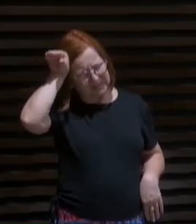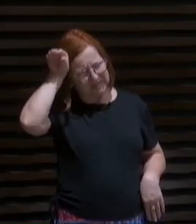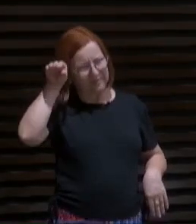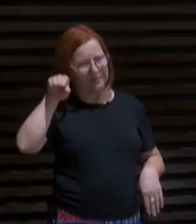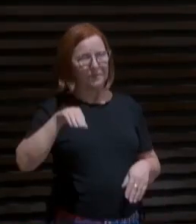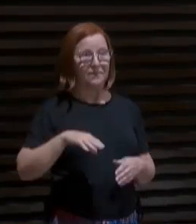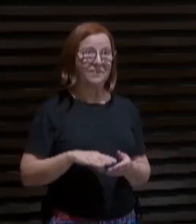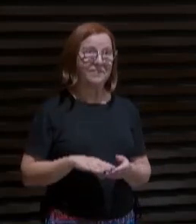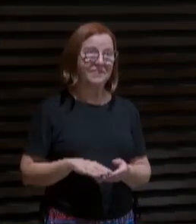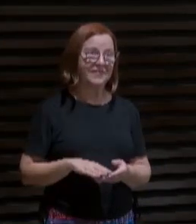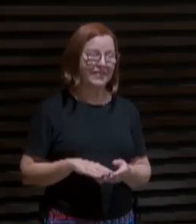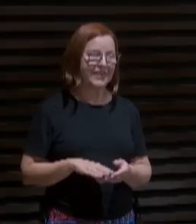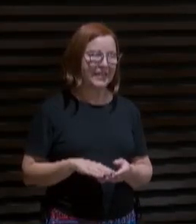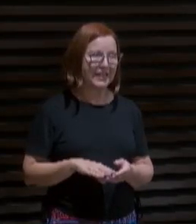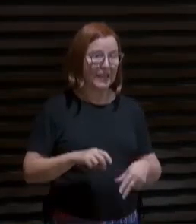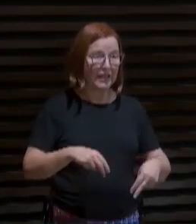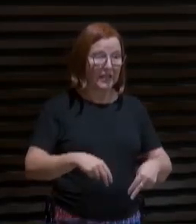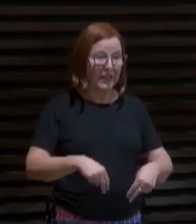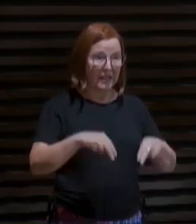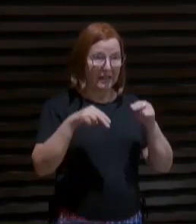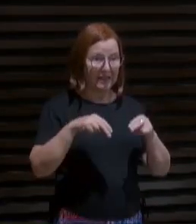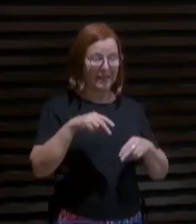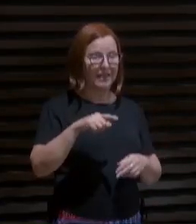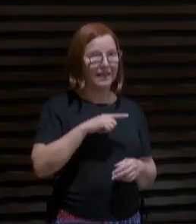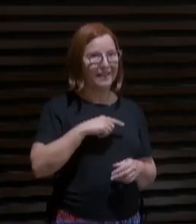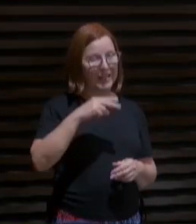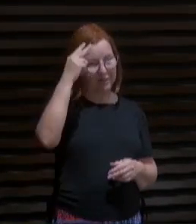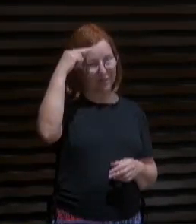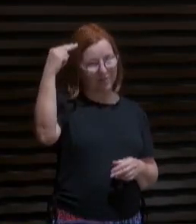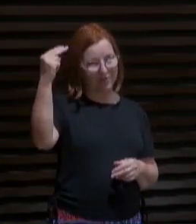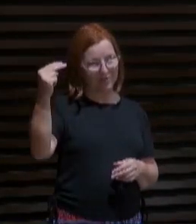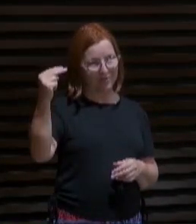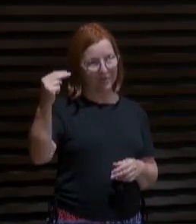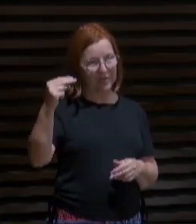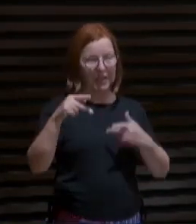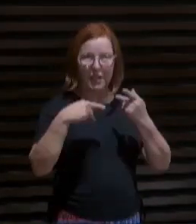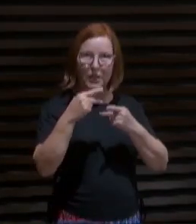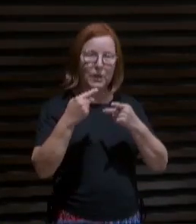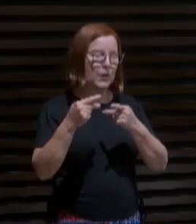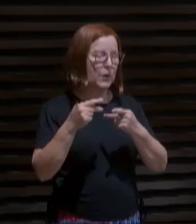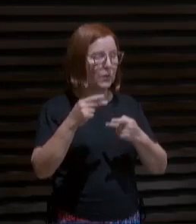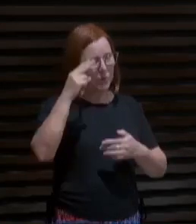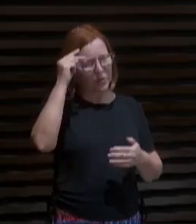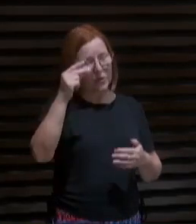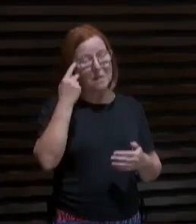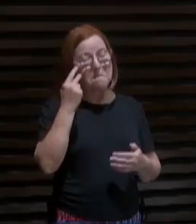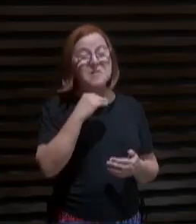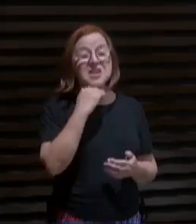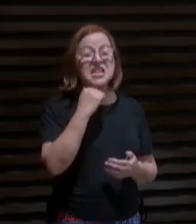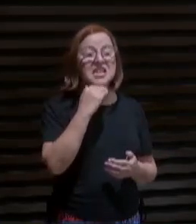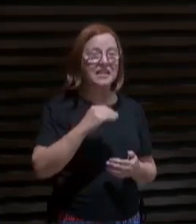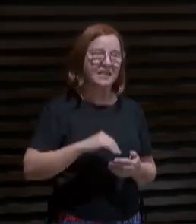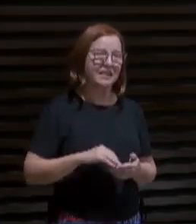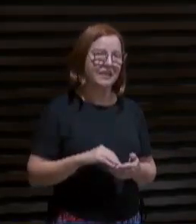emblemática. Nabucodonosor teve um sonho e ele não contou o sonho para ninguém, e diz que era